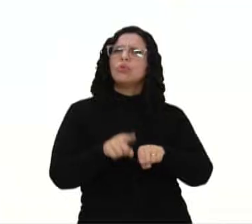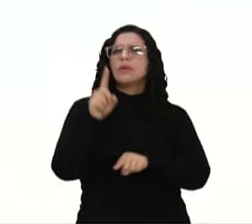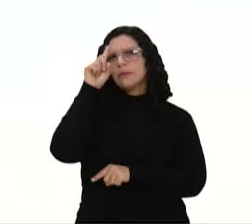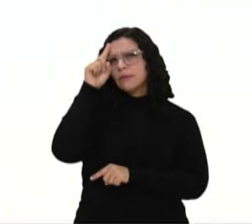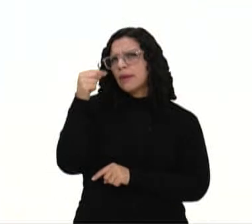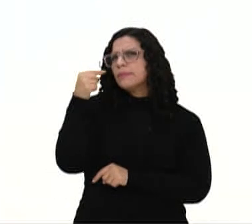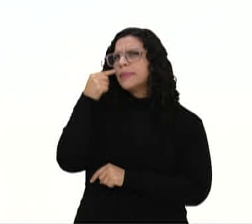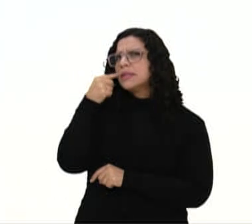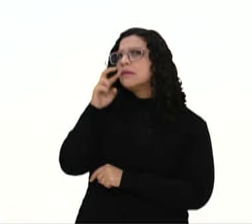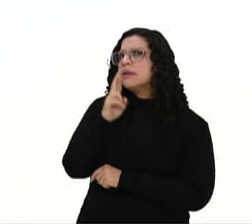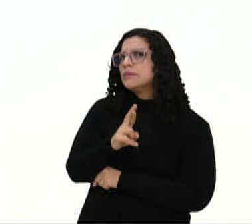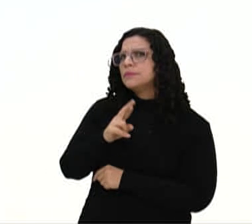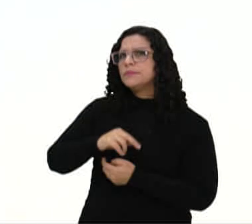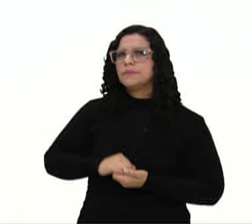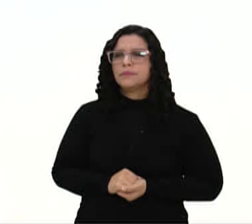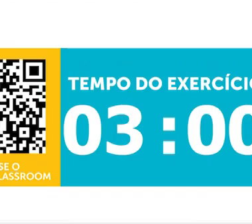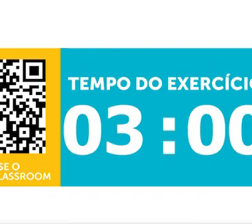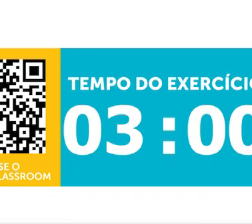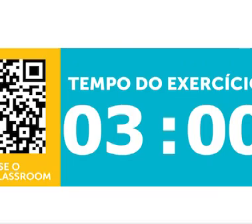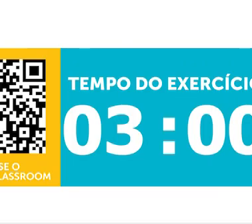responda.